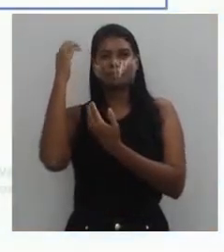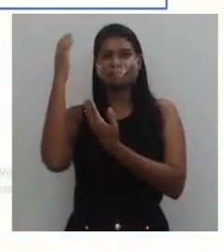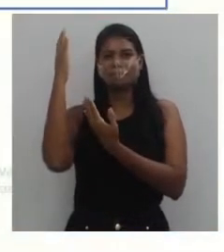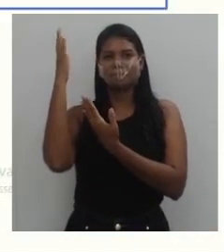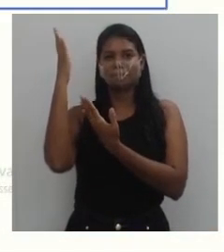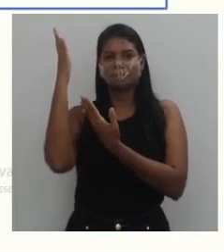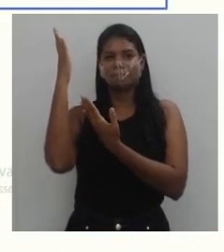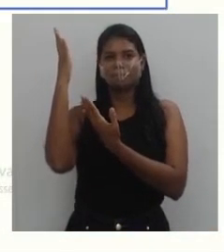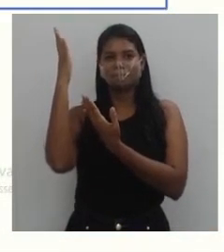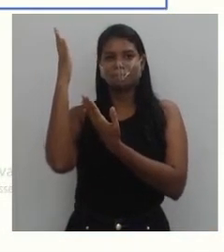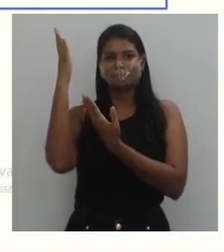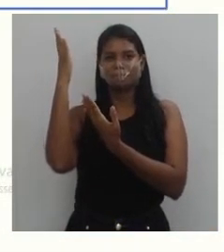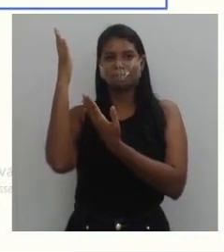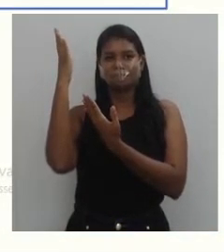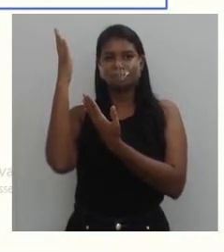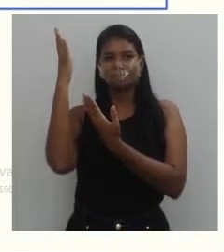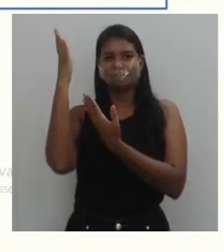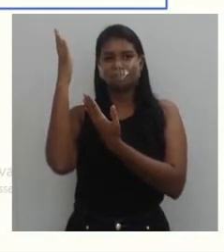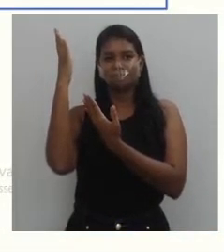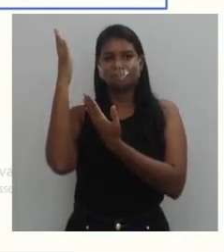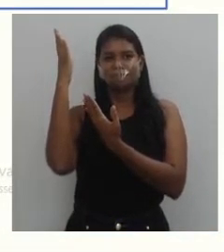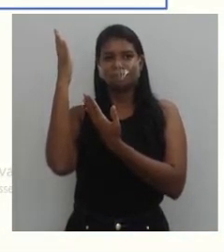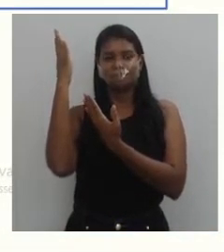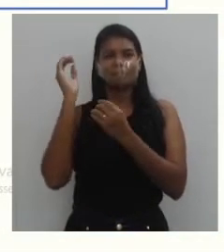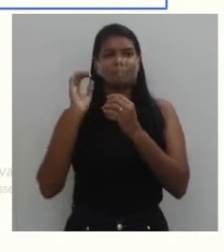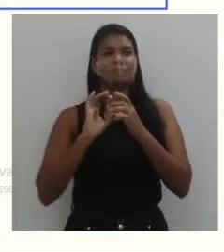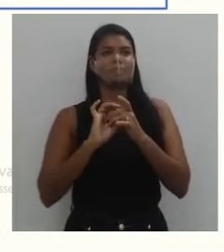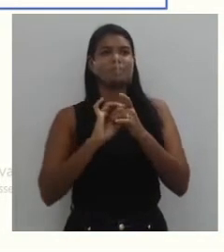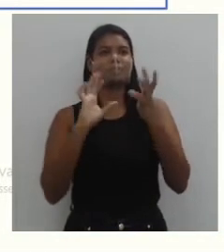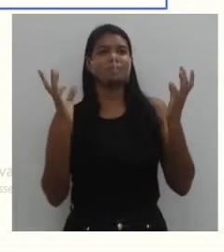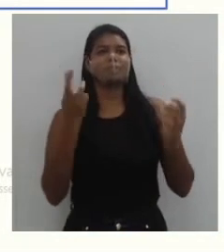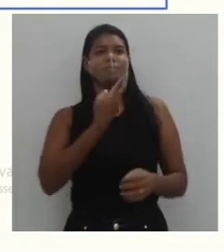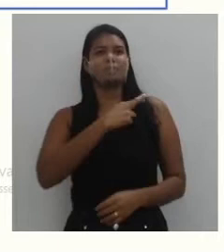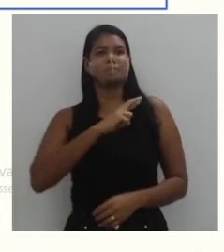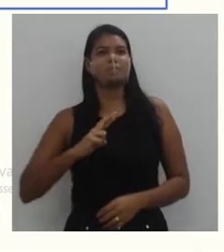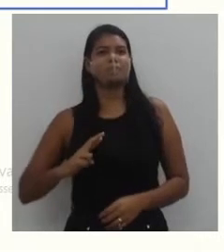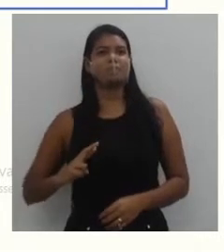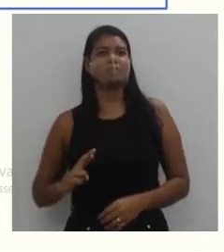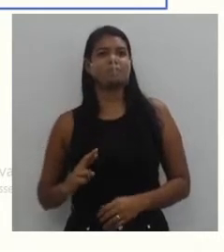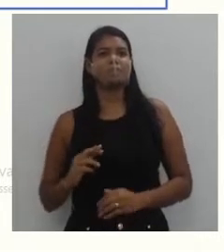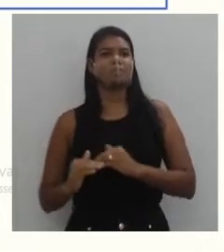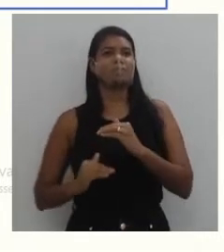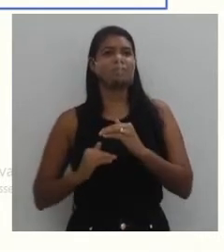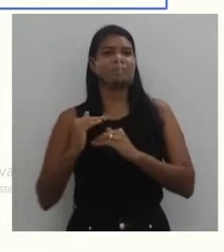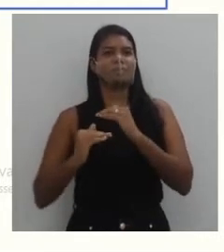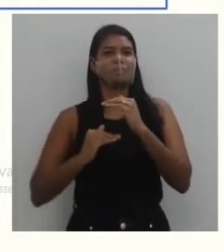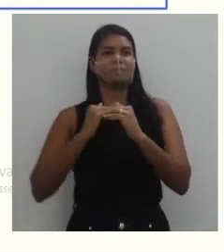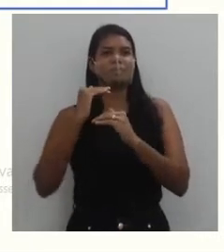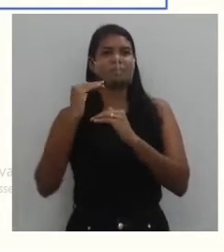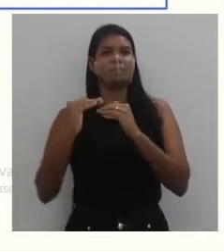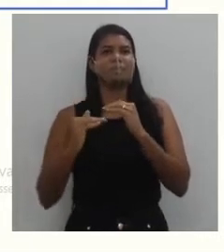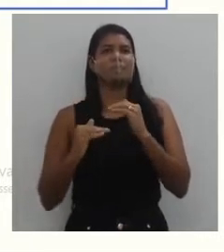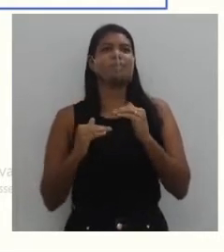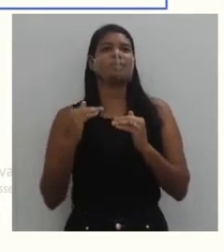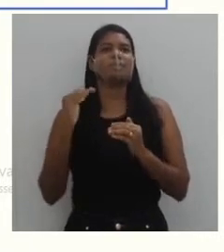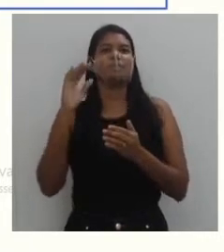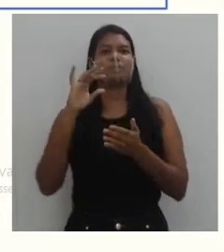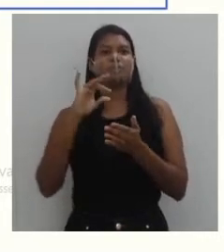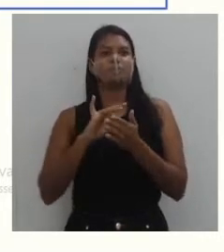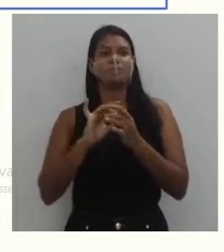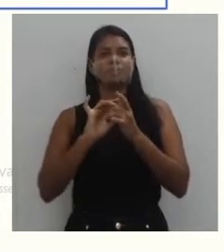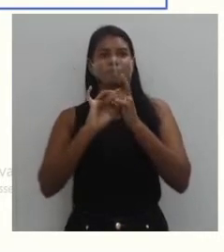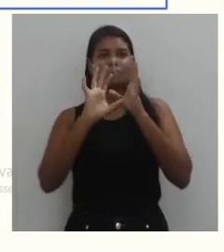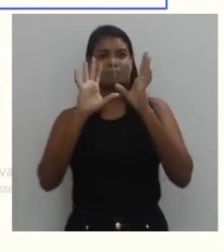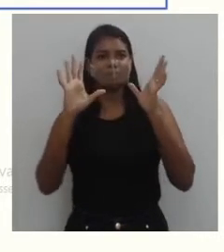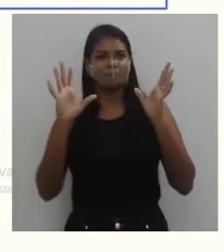na tela, nós temos a seguinte questão: a liberdade religiosa é fruto da